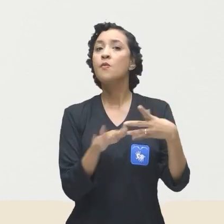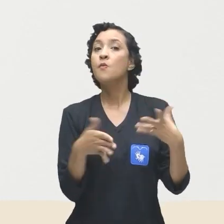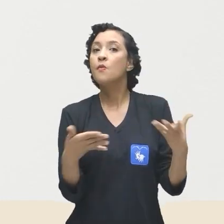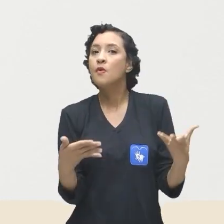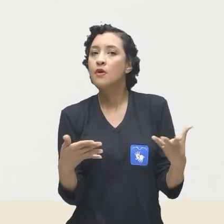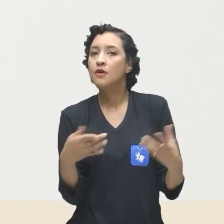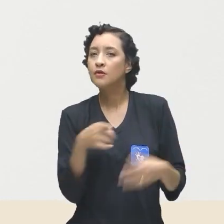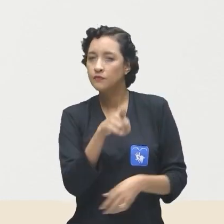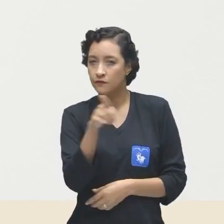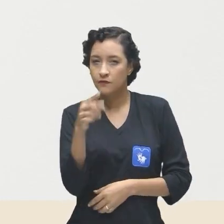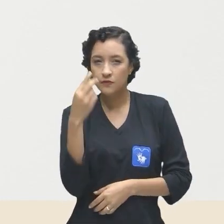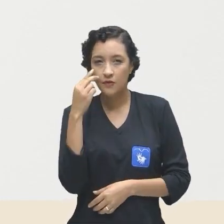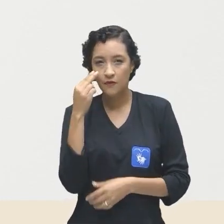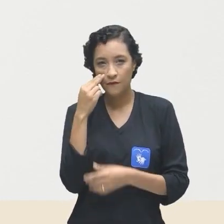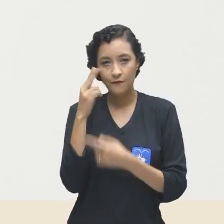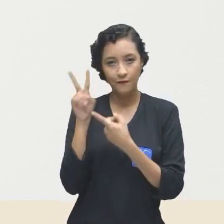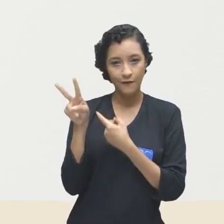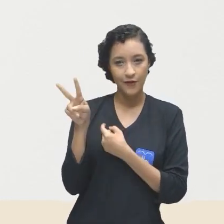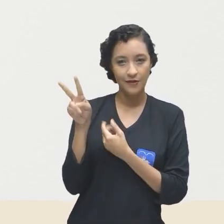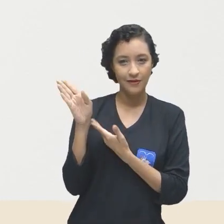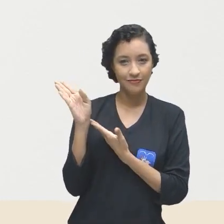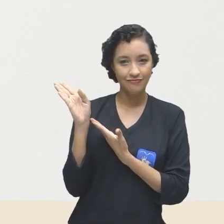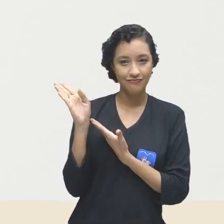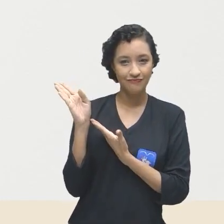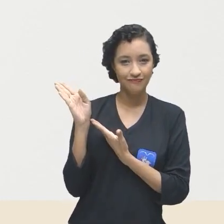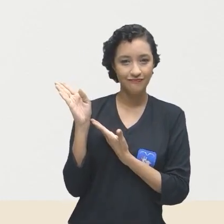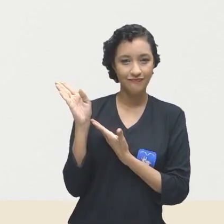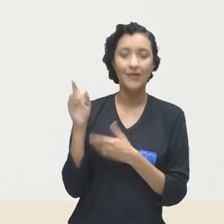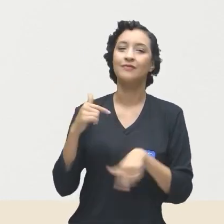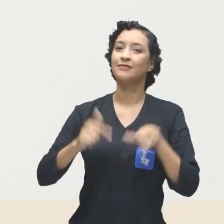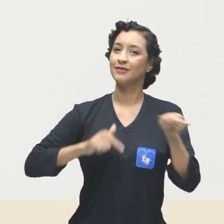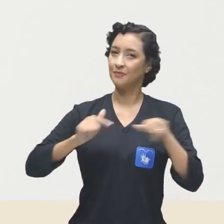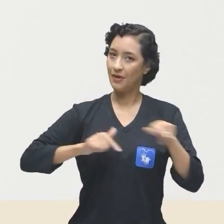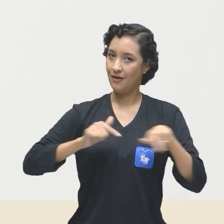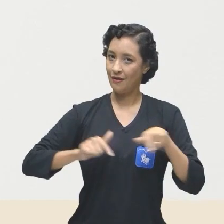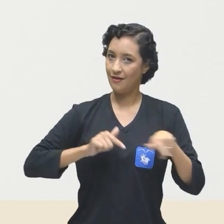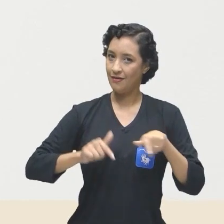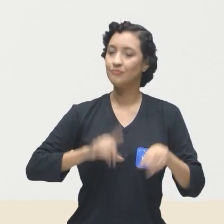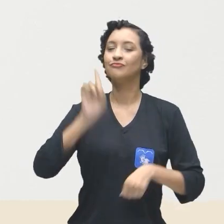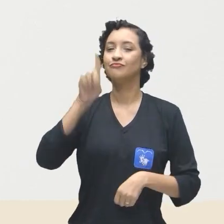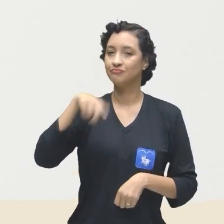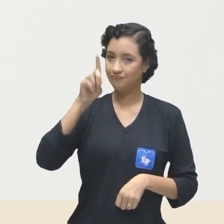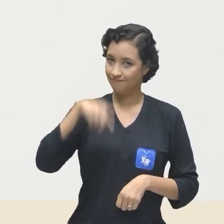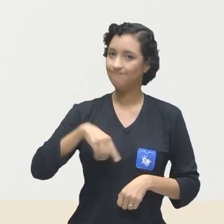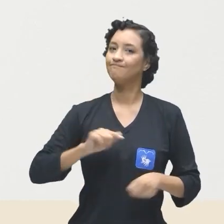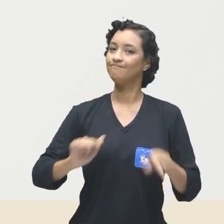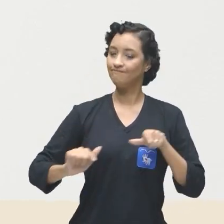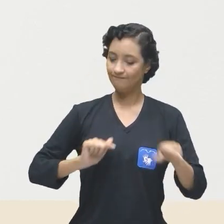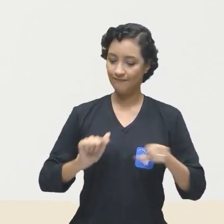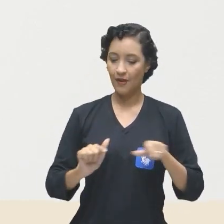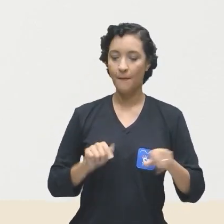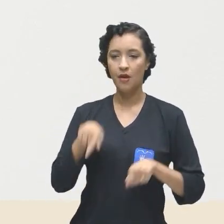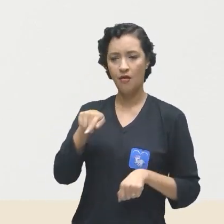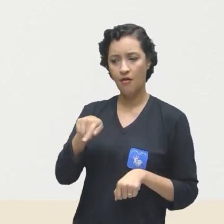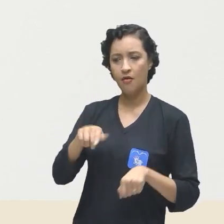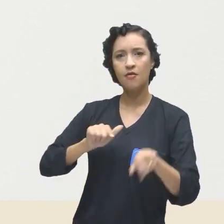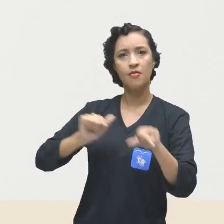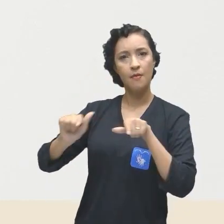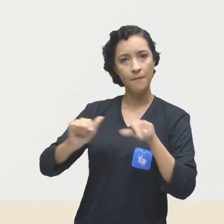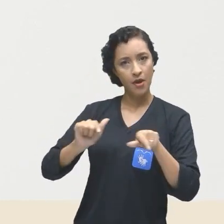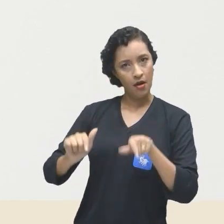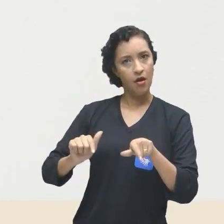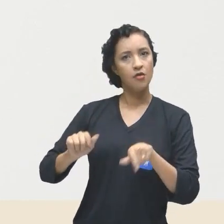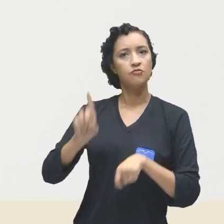aí. Trabalho, isso mesmo. Professora, trabalho é um recurso gerador de riquezas? Sim, é um dos